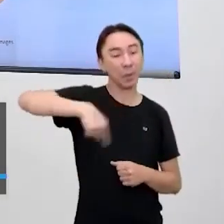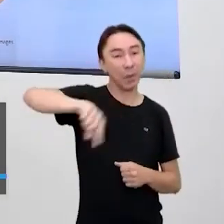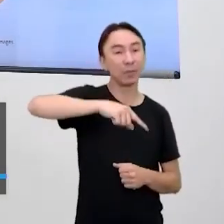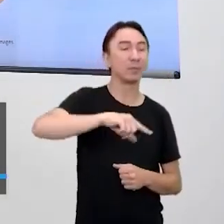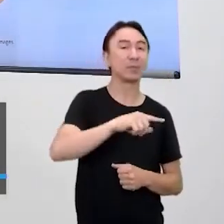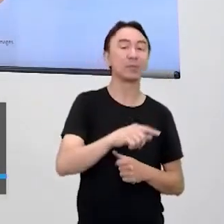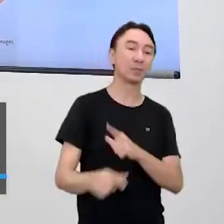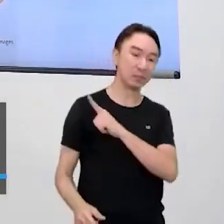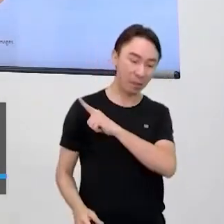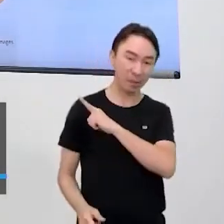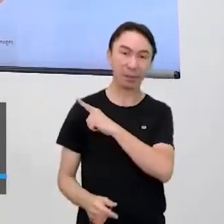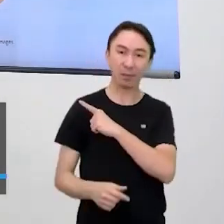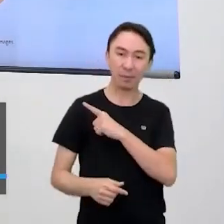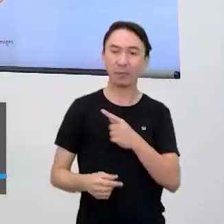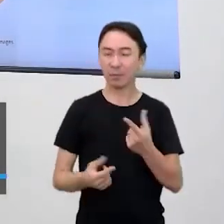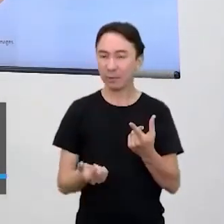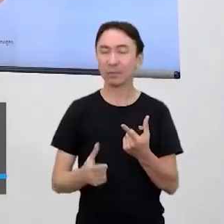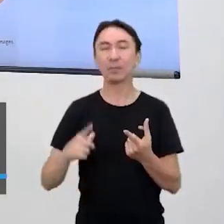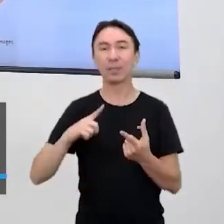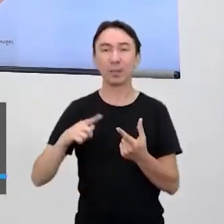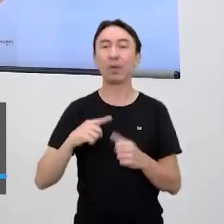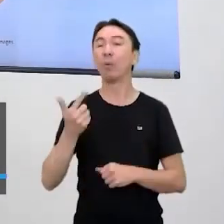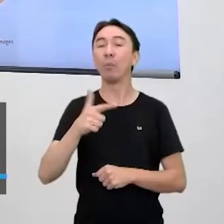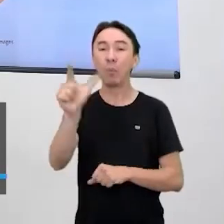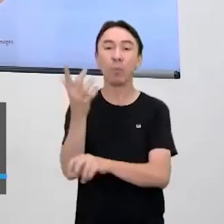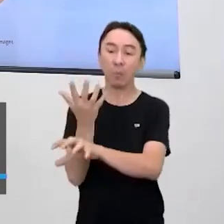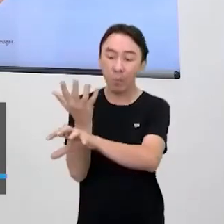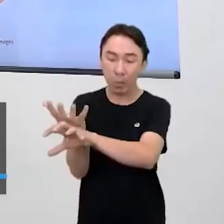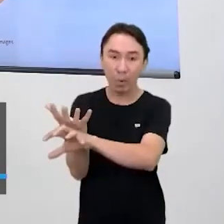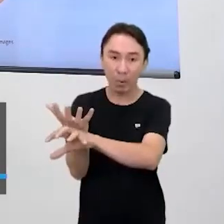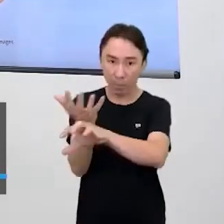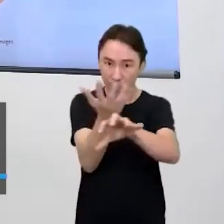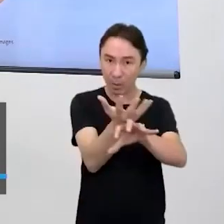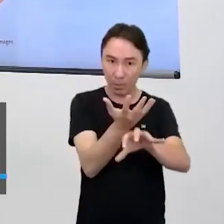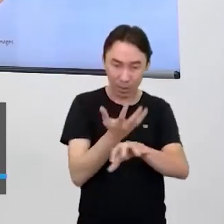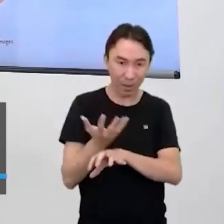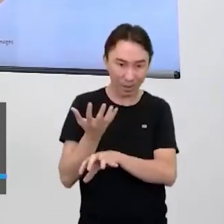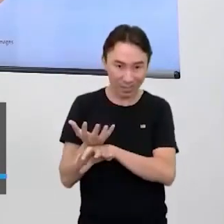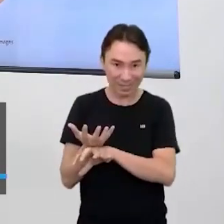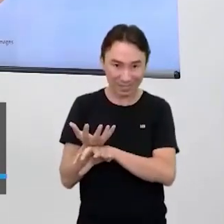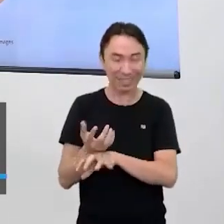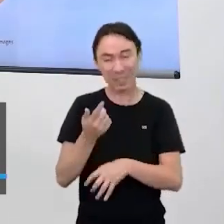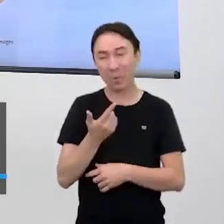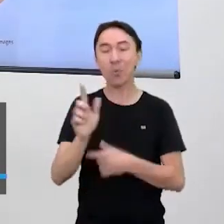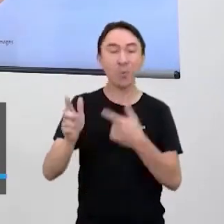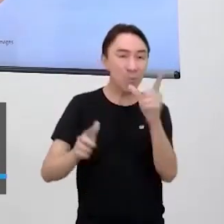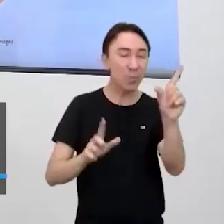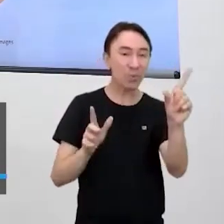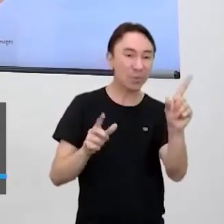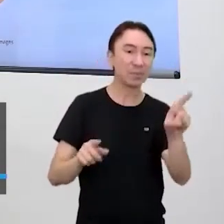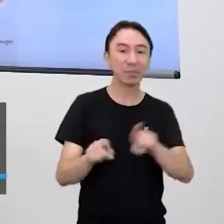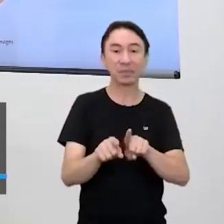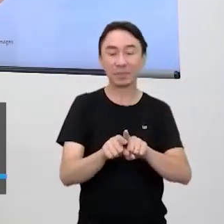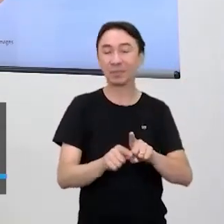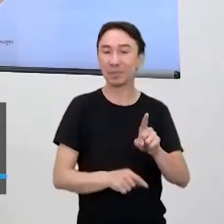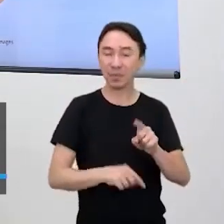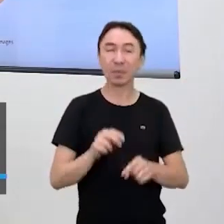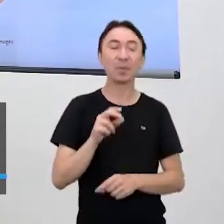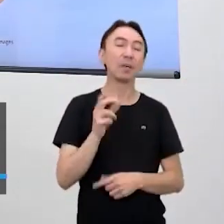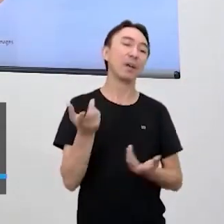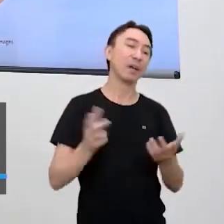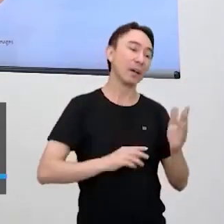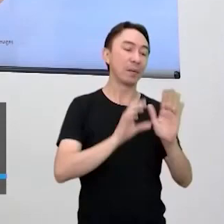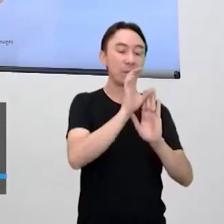bate-bola entre os outros itinerários, os outros componentes, para poder aqui pilhar as noções